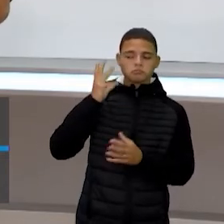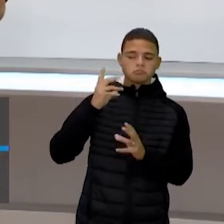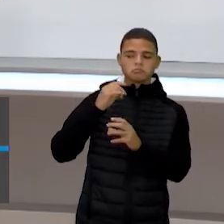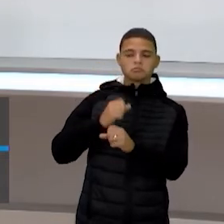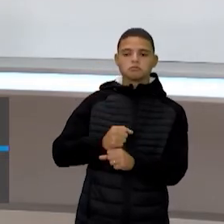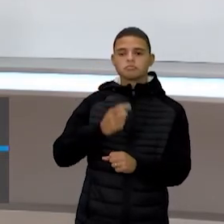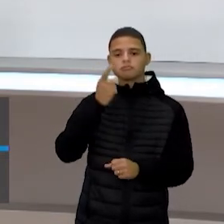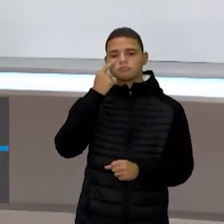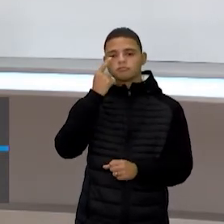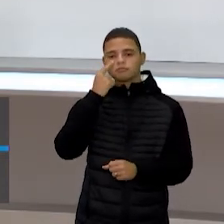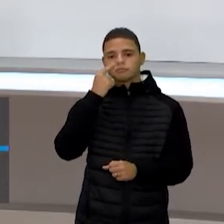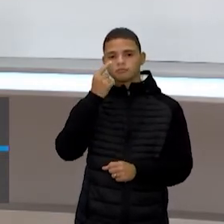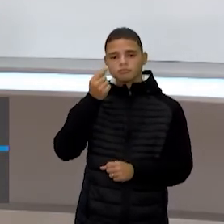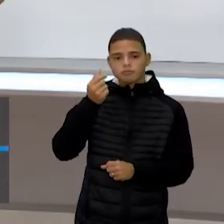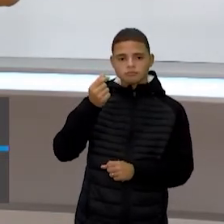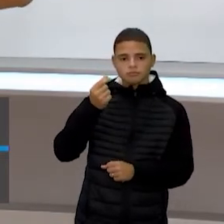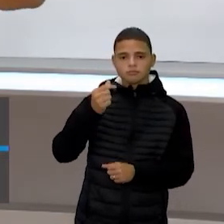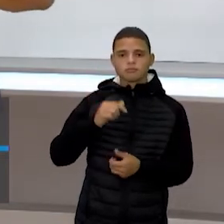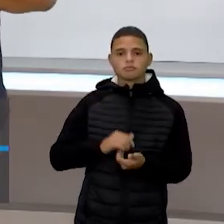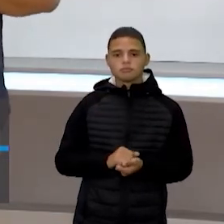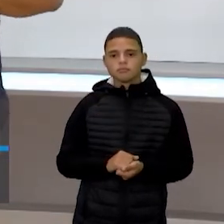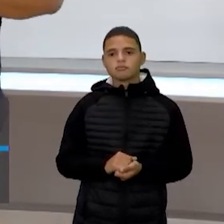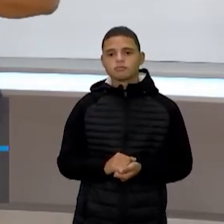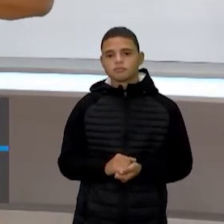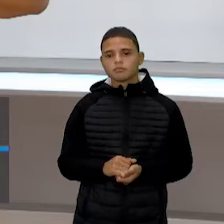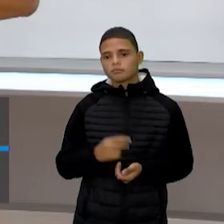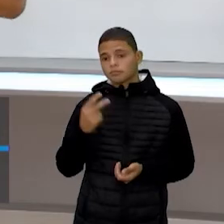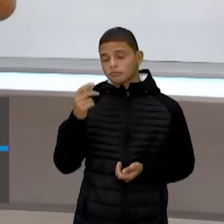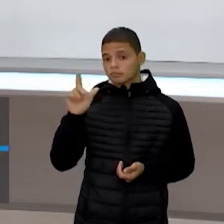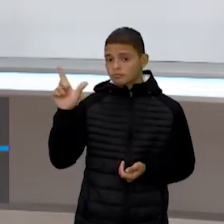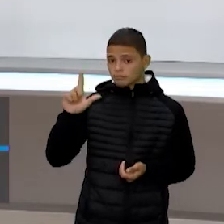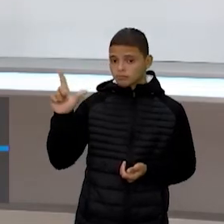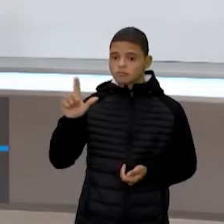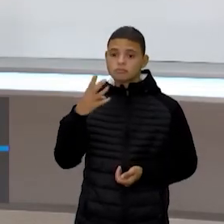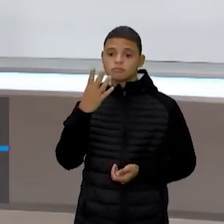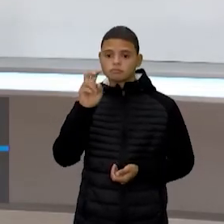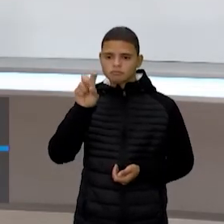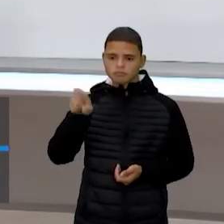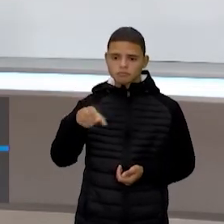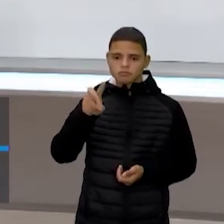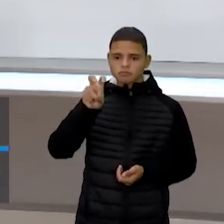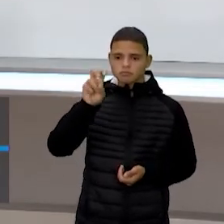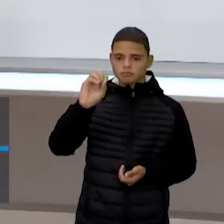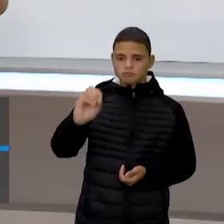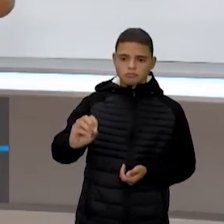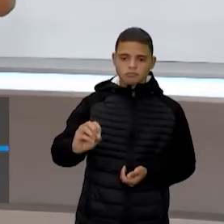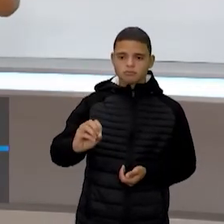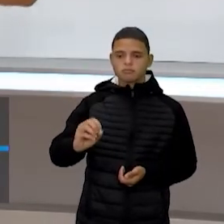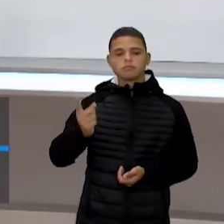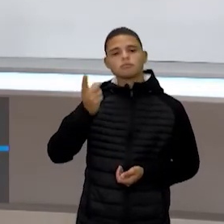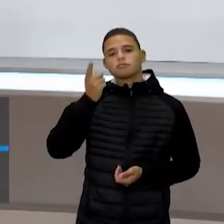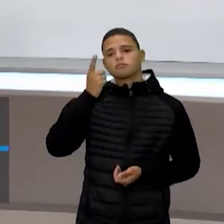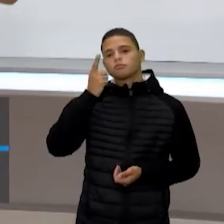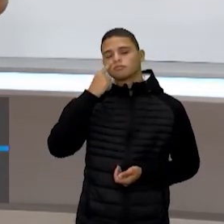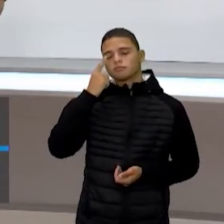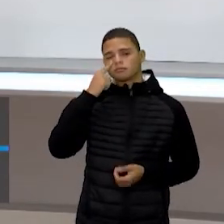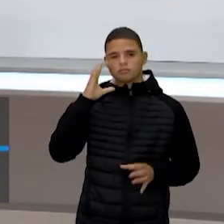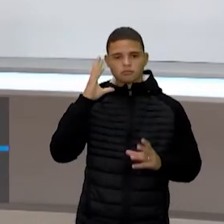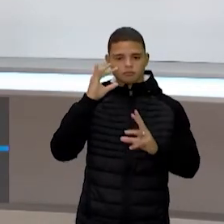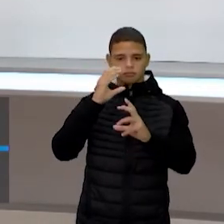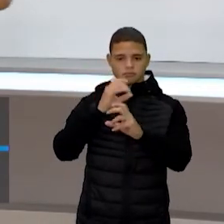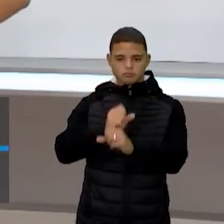para ver quanto é que era o preço dessa gasolina e o litro saiu a R$ 4,50, só por curiosidade, né? Vamos ver como calcular